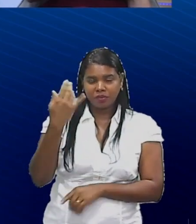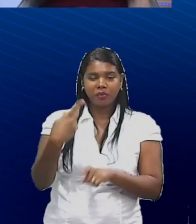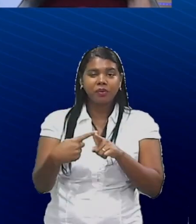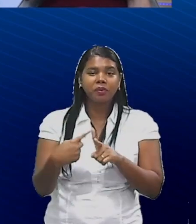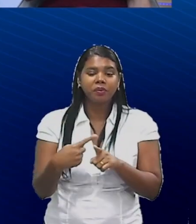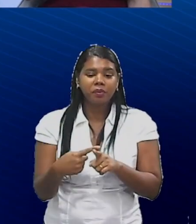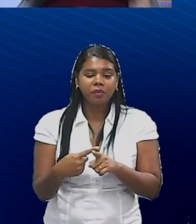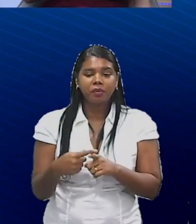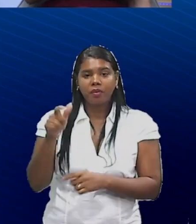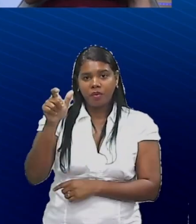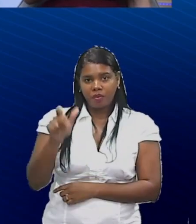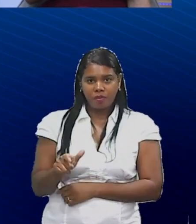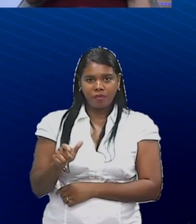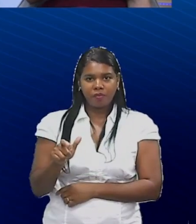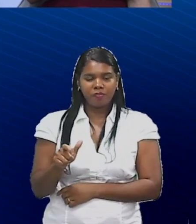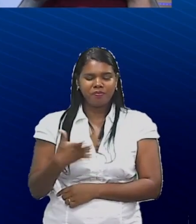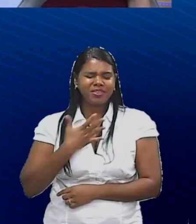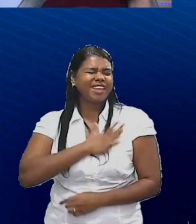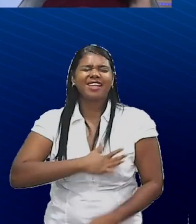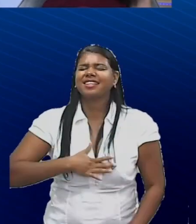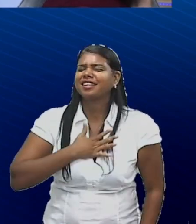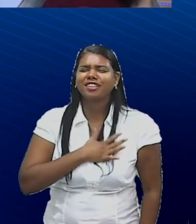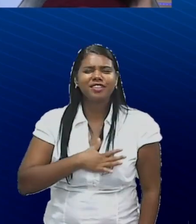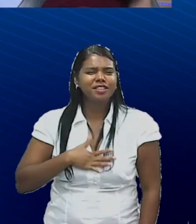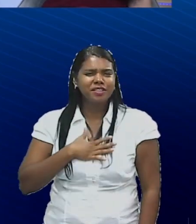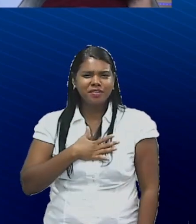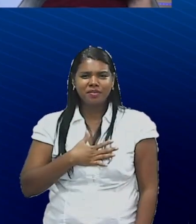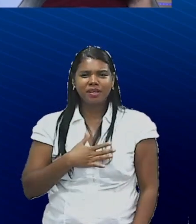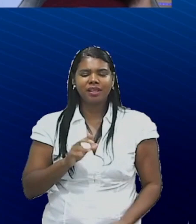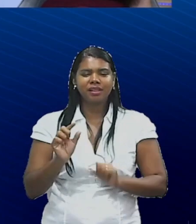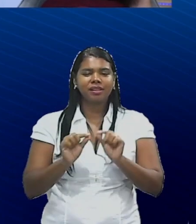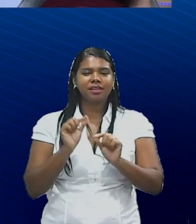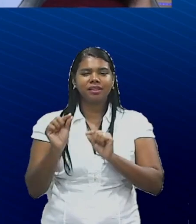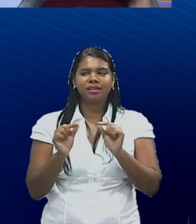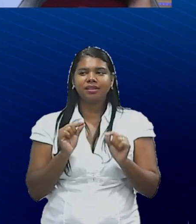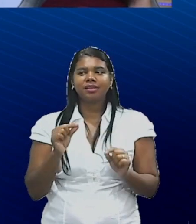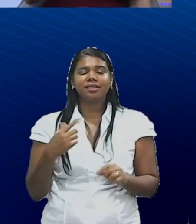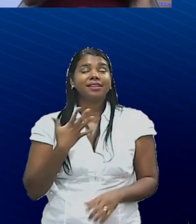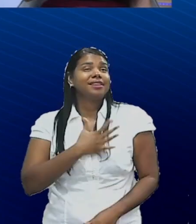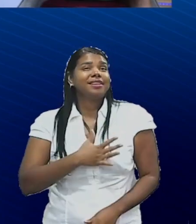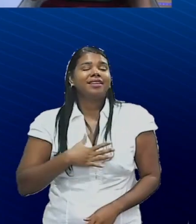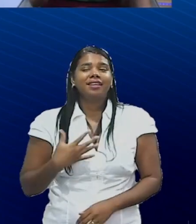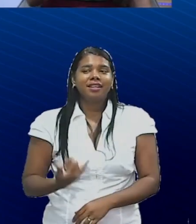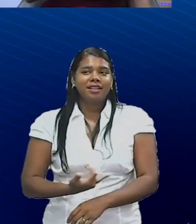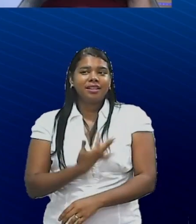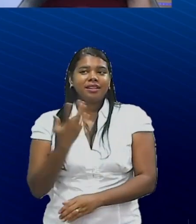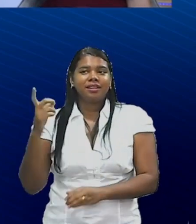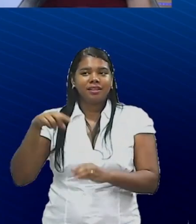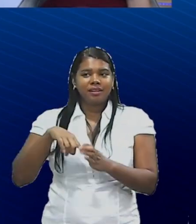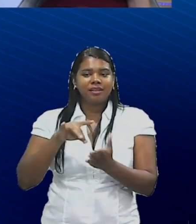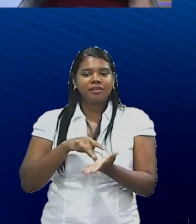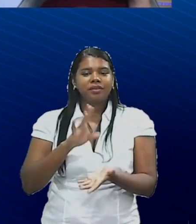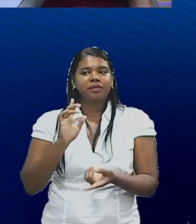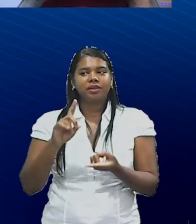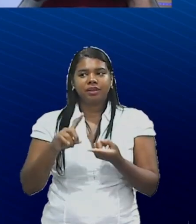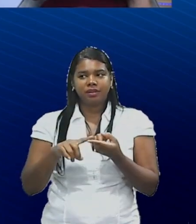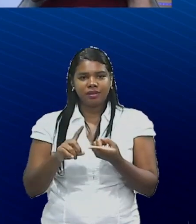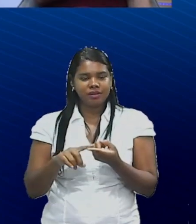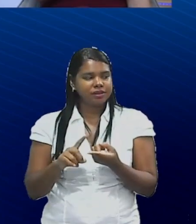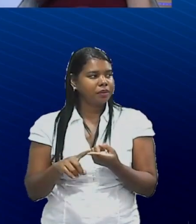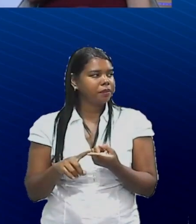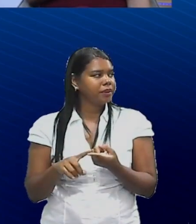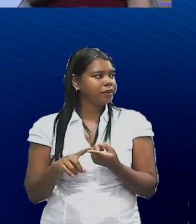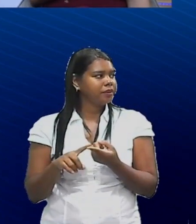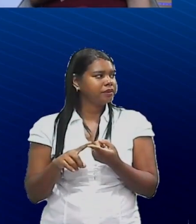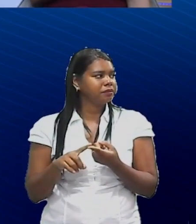ele está extremamente satisfeito, ele entra num estágio de quê? De encantamento. E ele volta, mais uma vez, ele volta. E